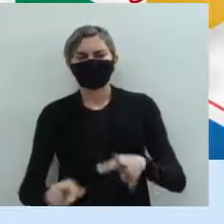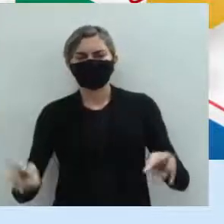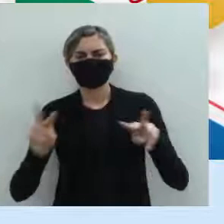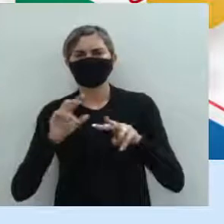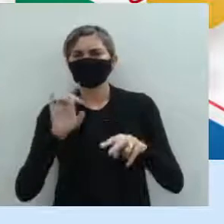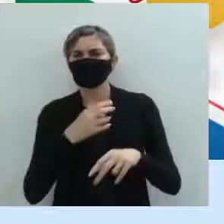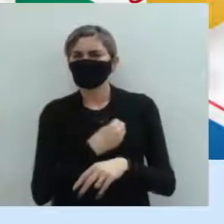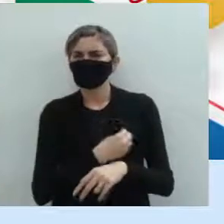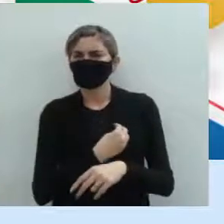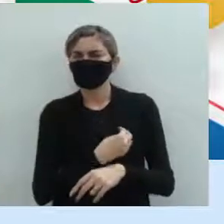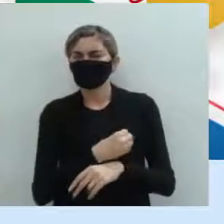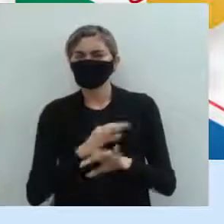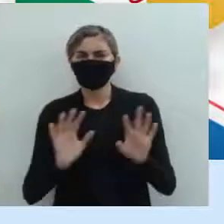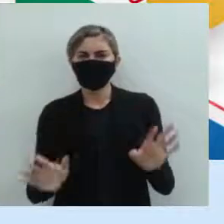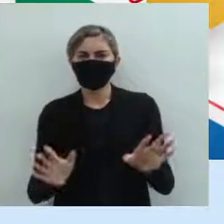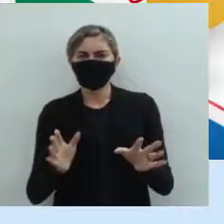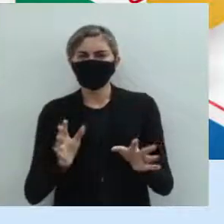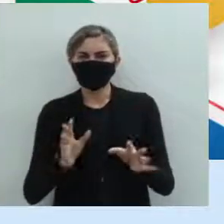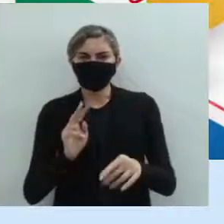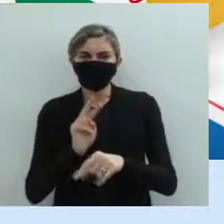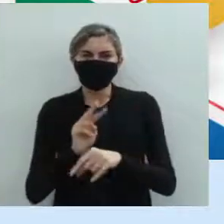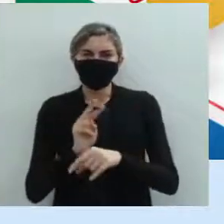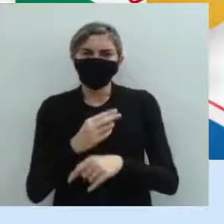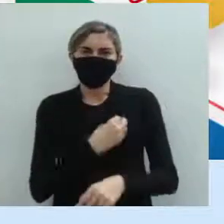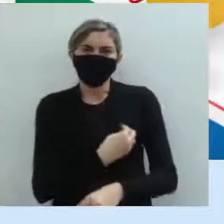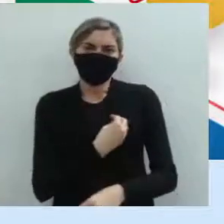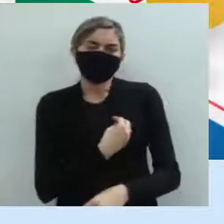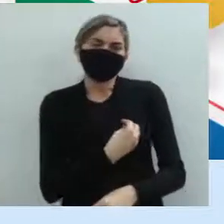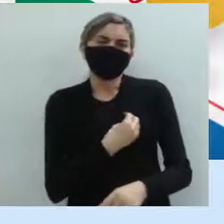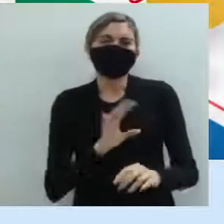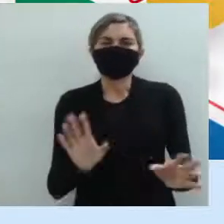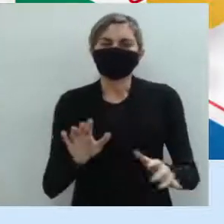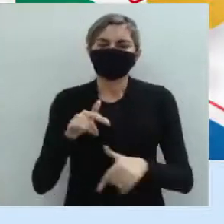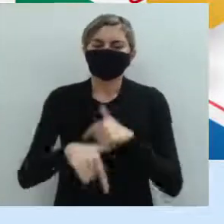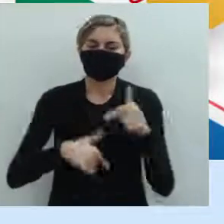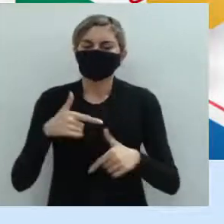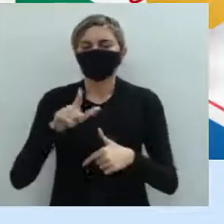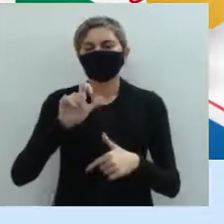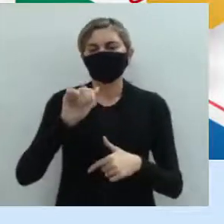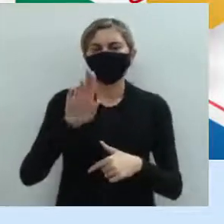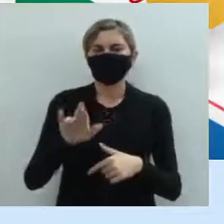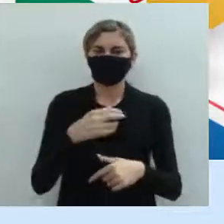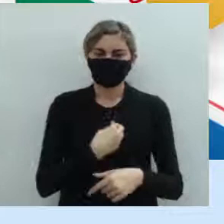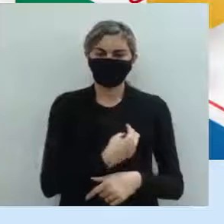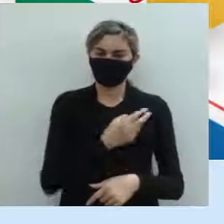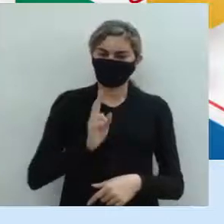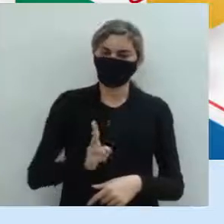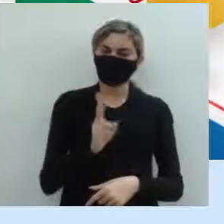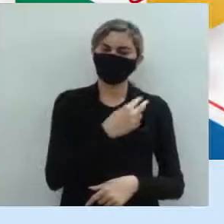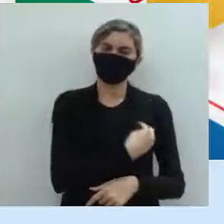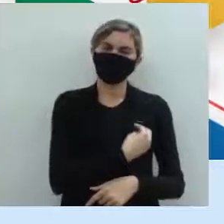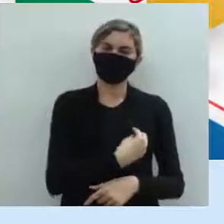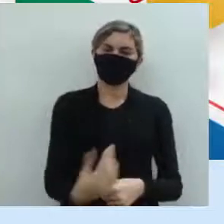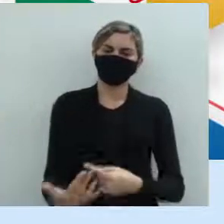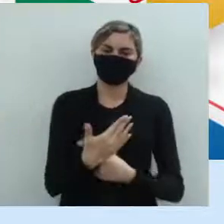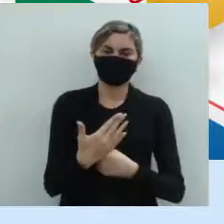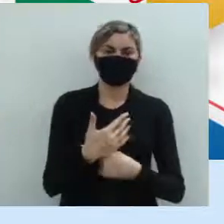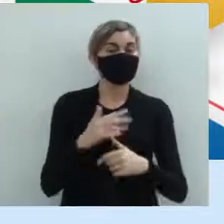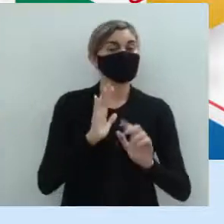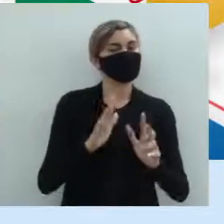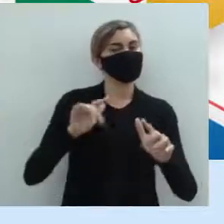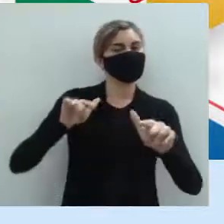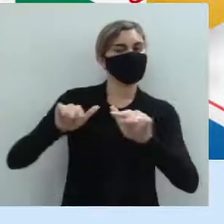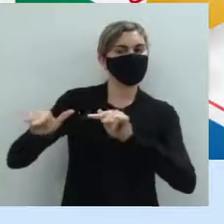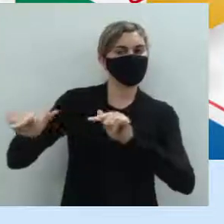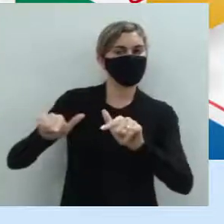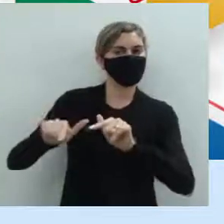nossa existência, a nossa subsistência, não é? O labor ele é para existir. Já o trabalho,